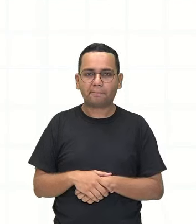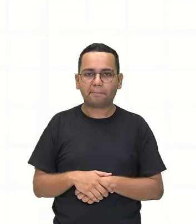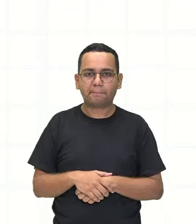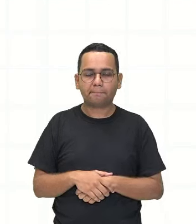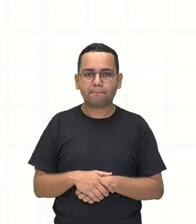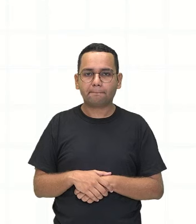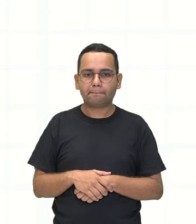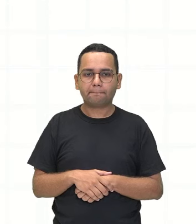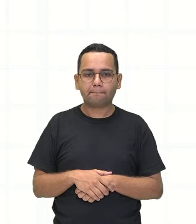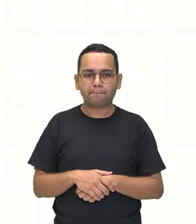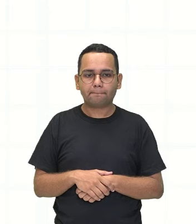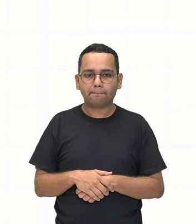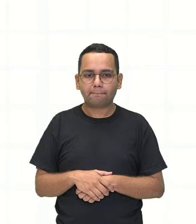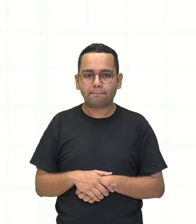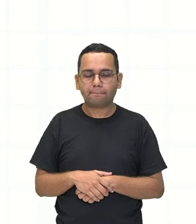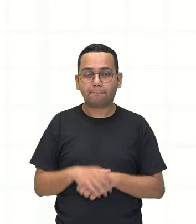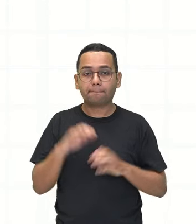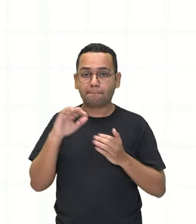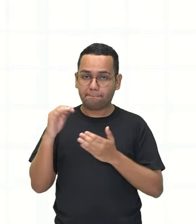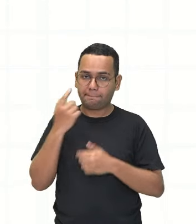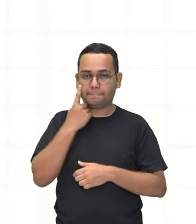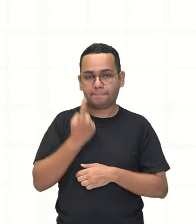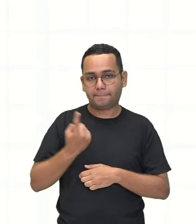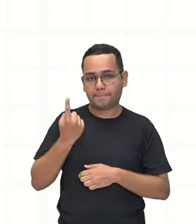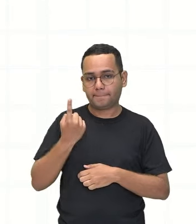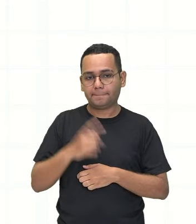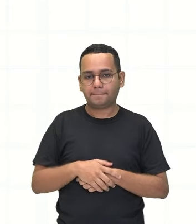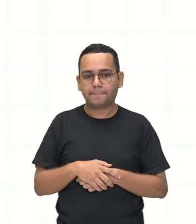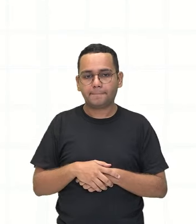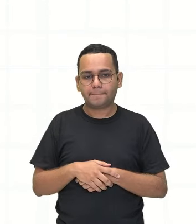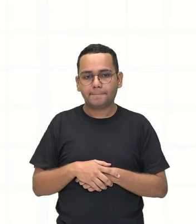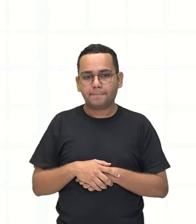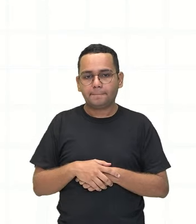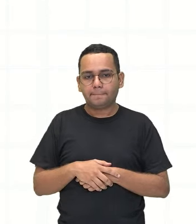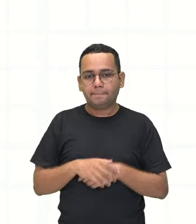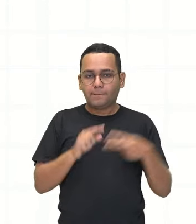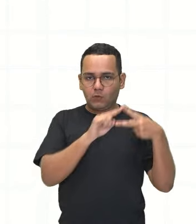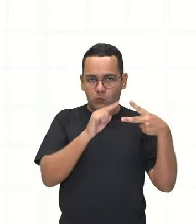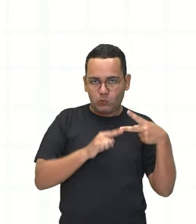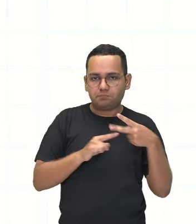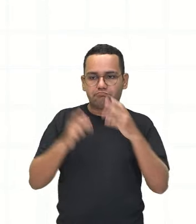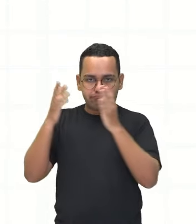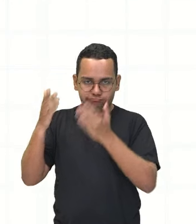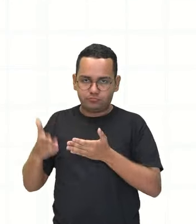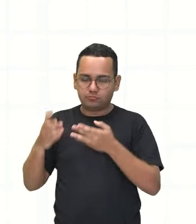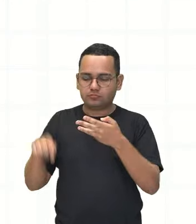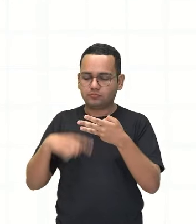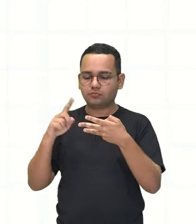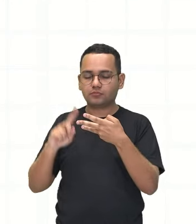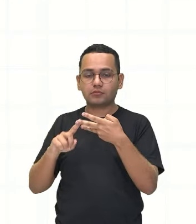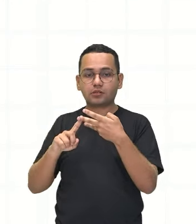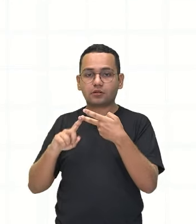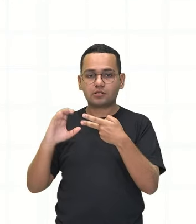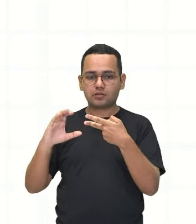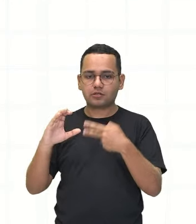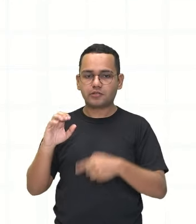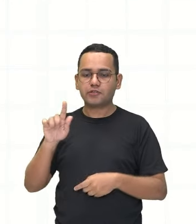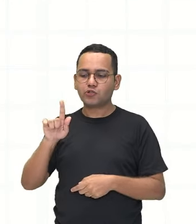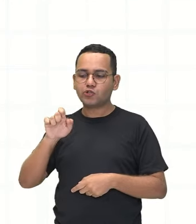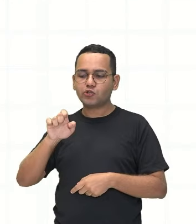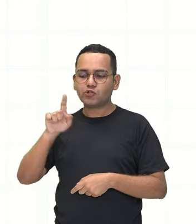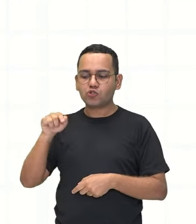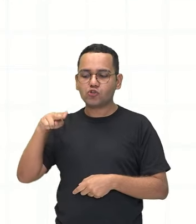O gênio, também ele é sobrecomum, porque eu uso o gênio para especificar se a